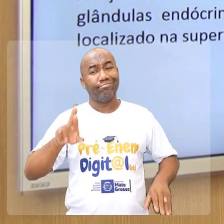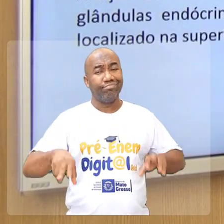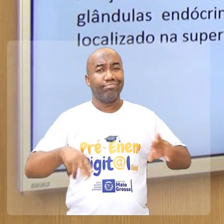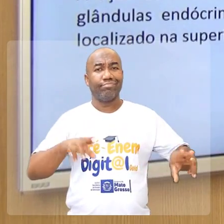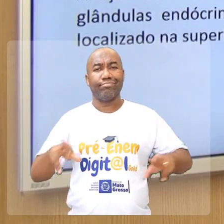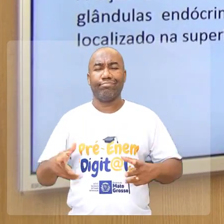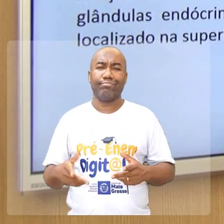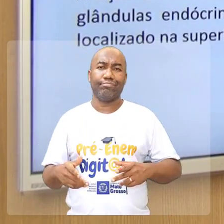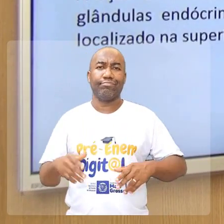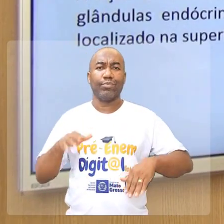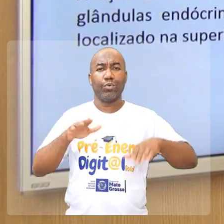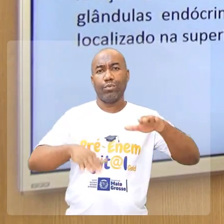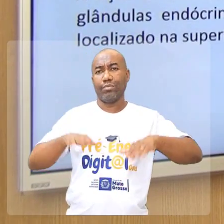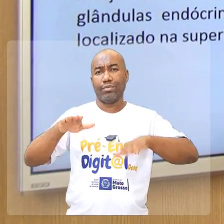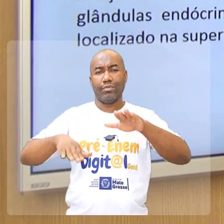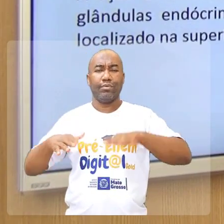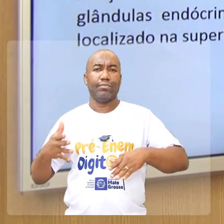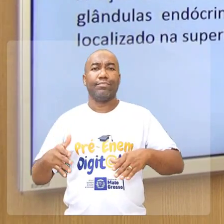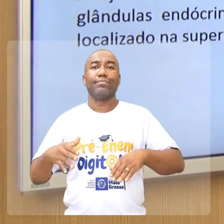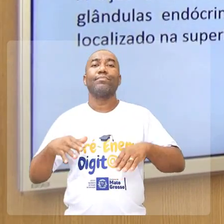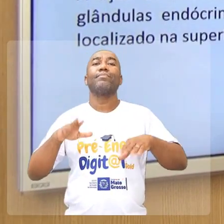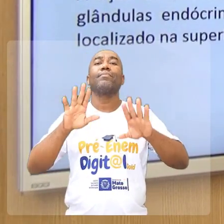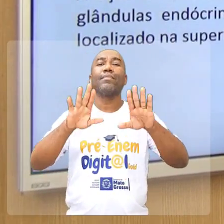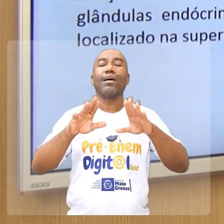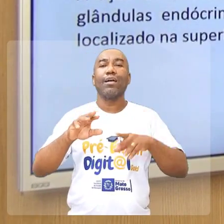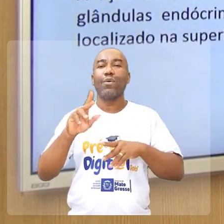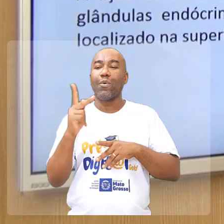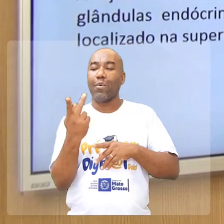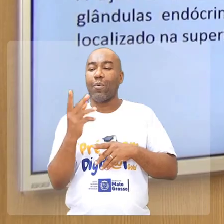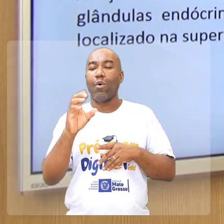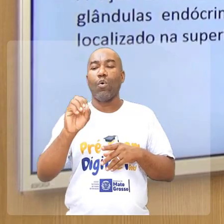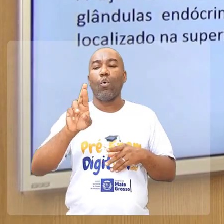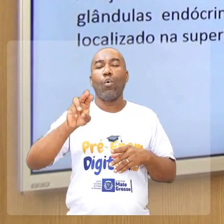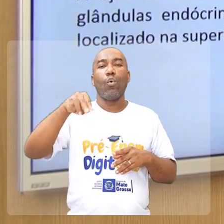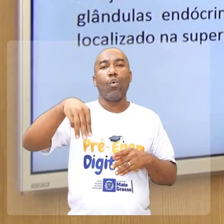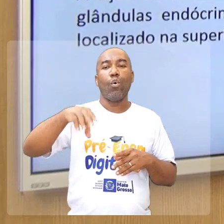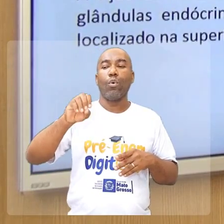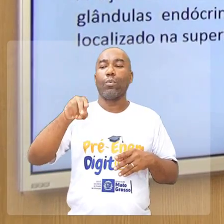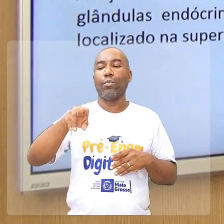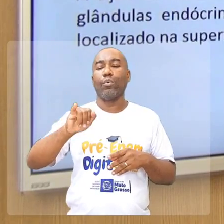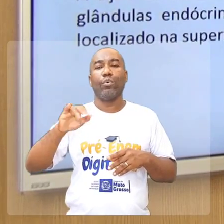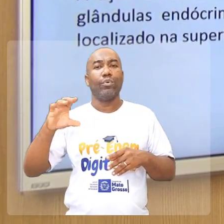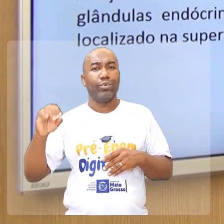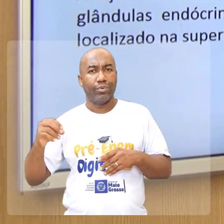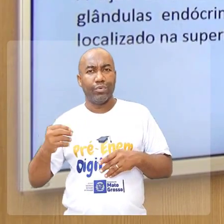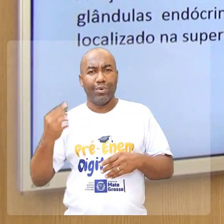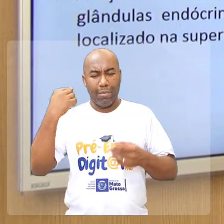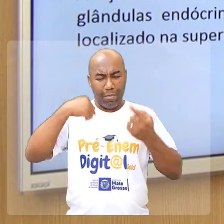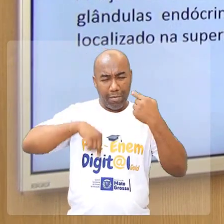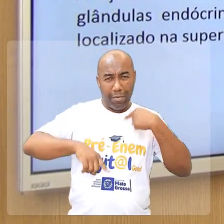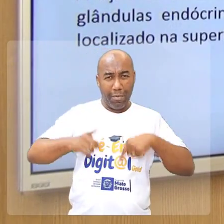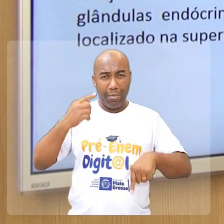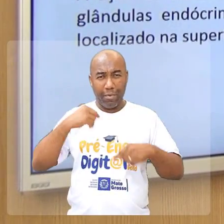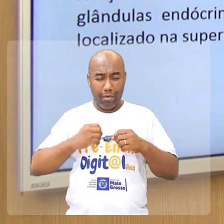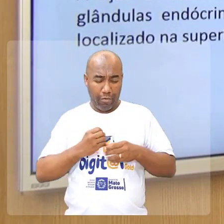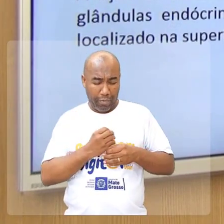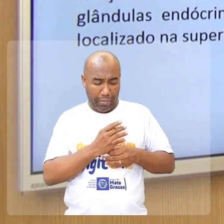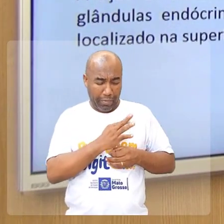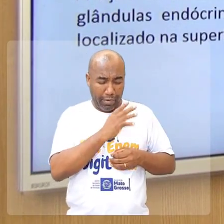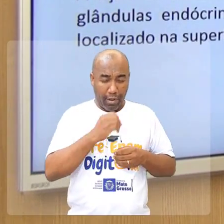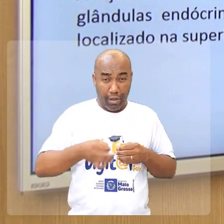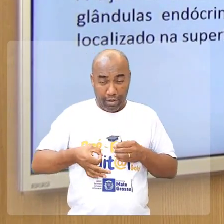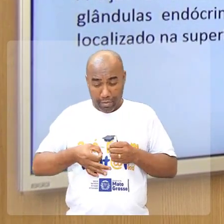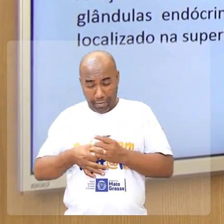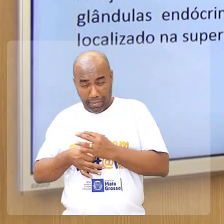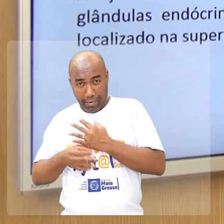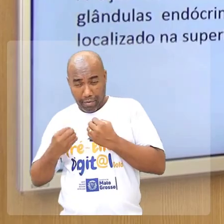pele, por exemplo. Ele não vai trabalhar com a cor da minha pele. Por quê? Porque as células da minha pele que produzem